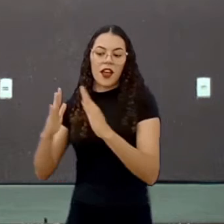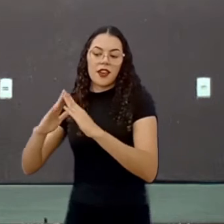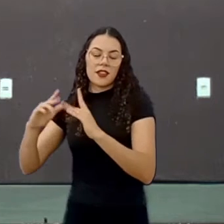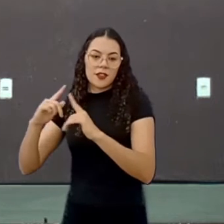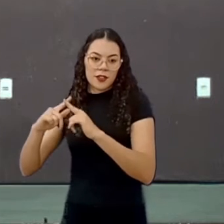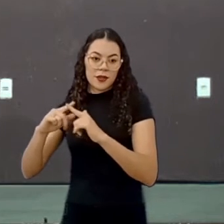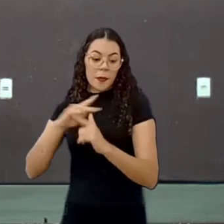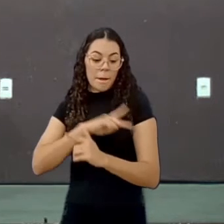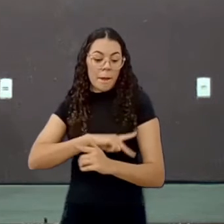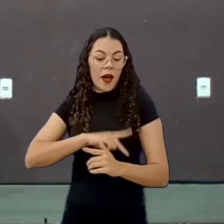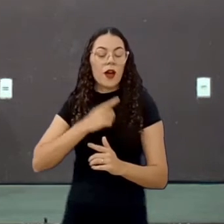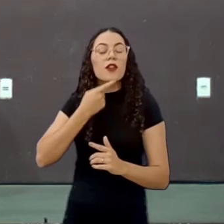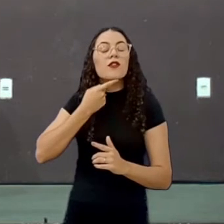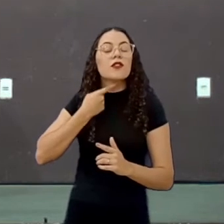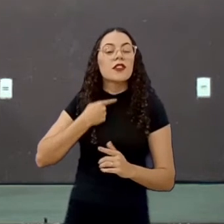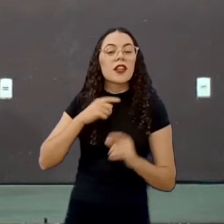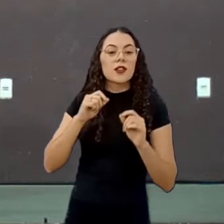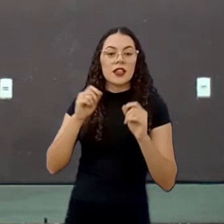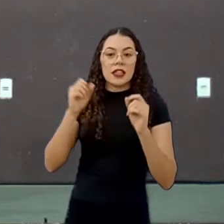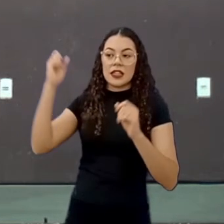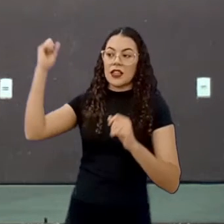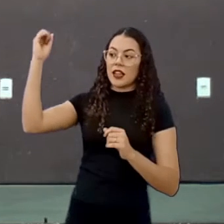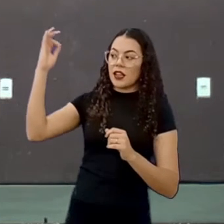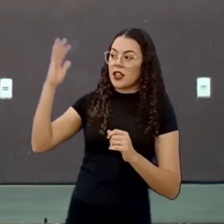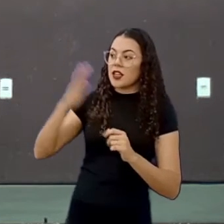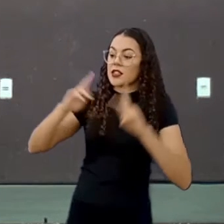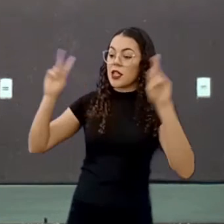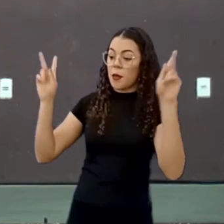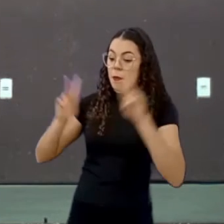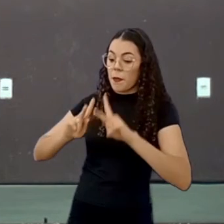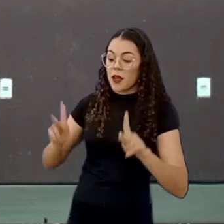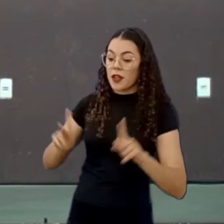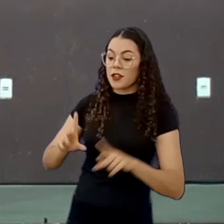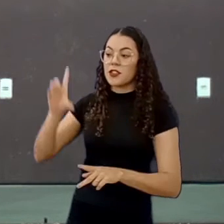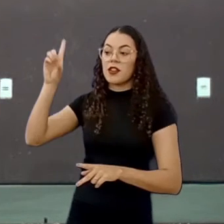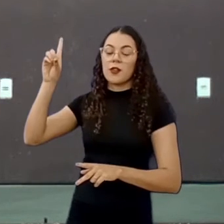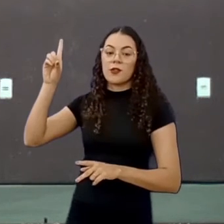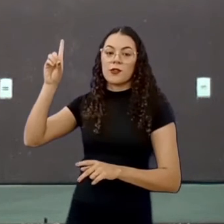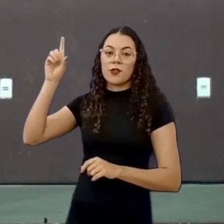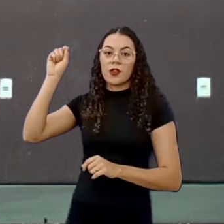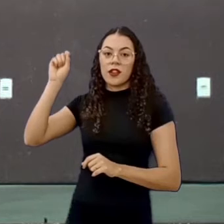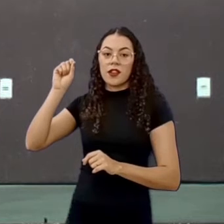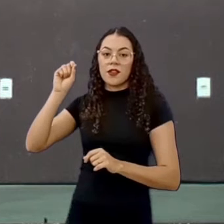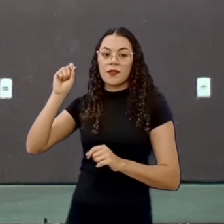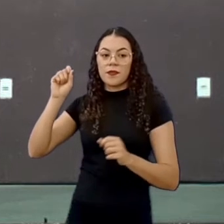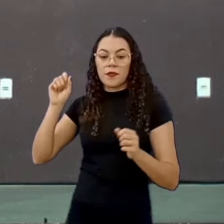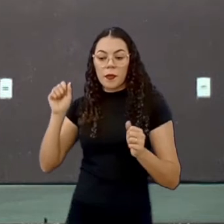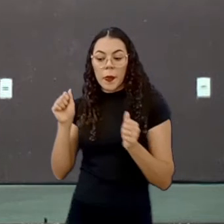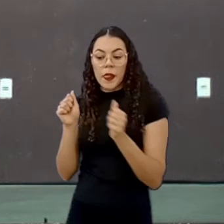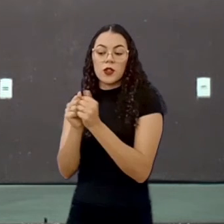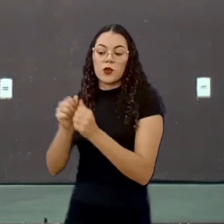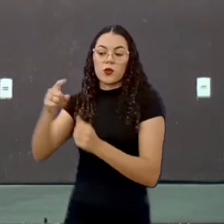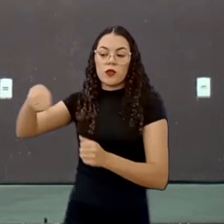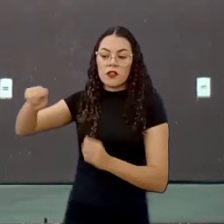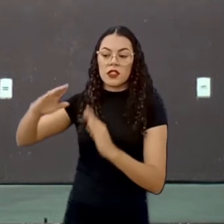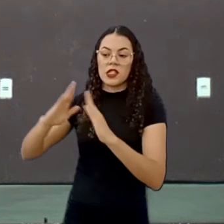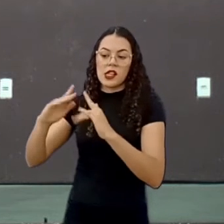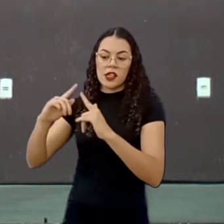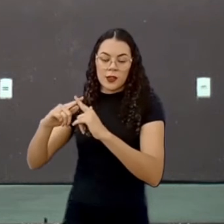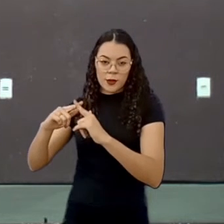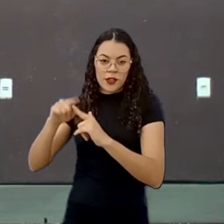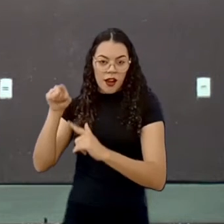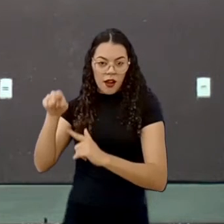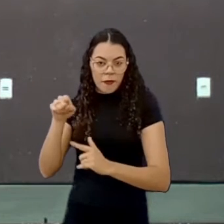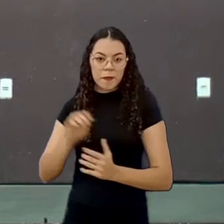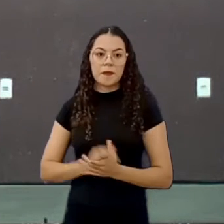Paulo deseja que a graça e a paz de Deus, nosso Pai, estejam com vocês.